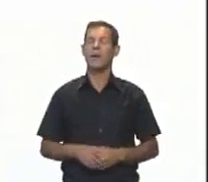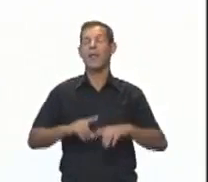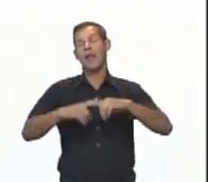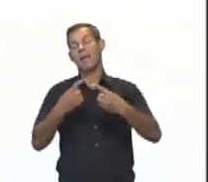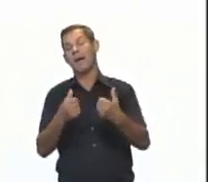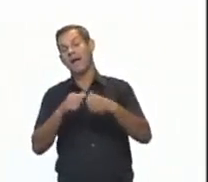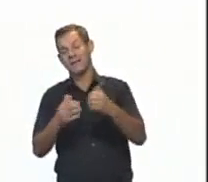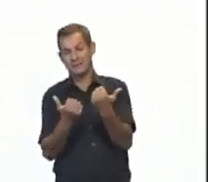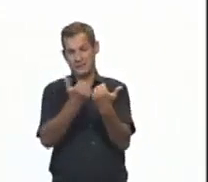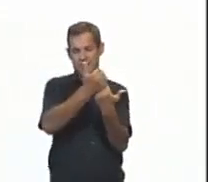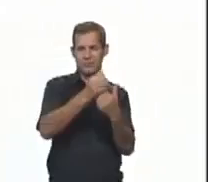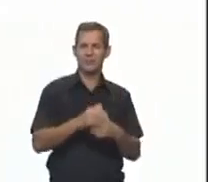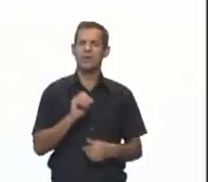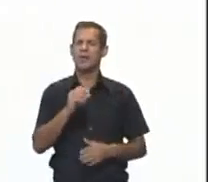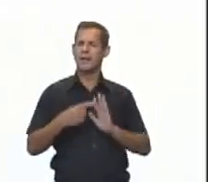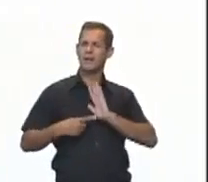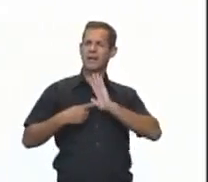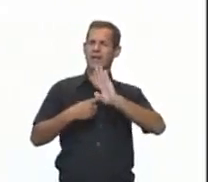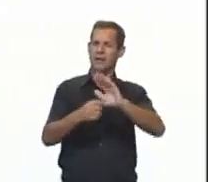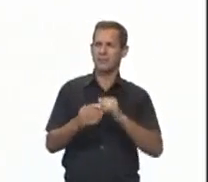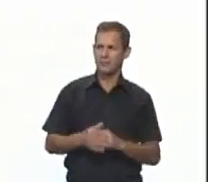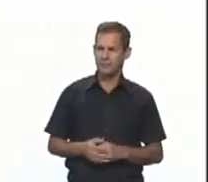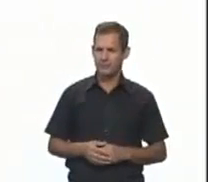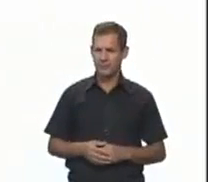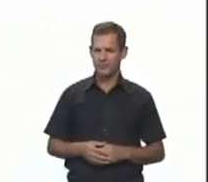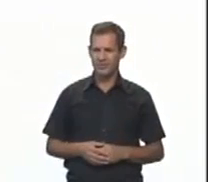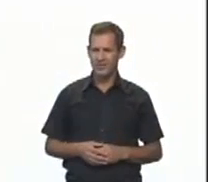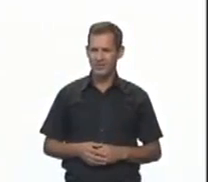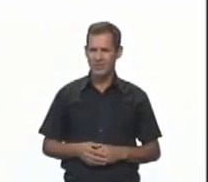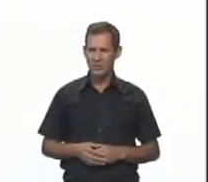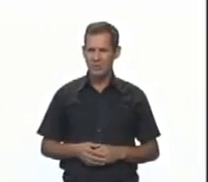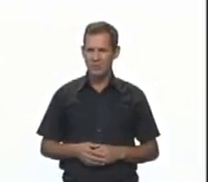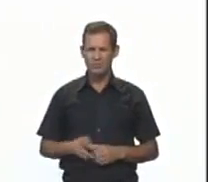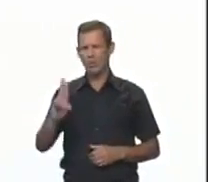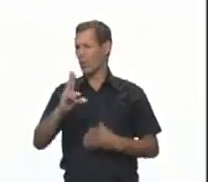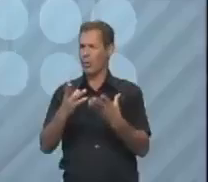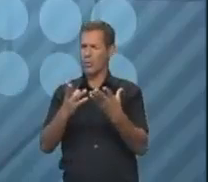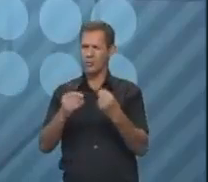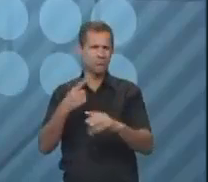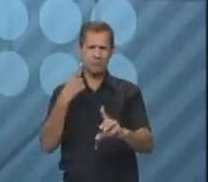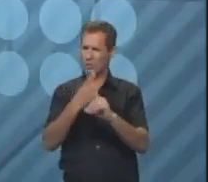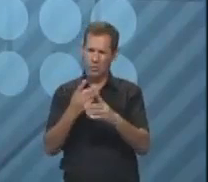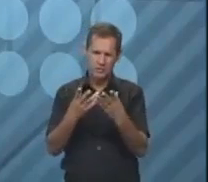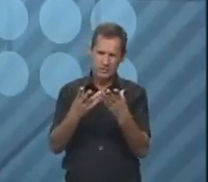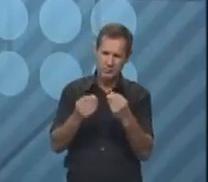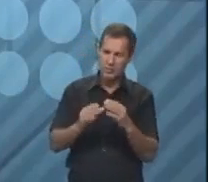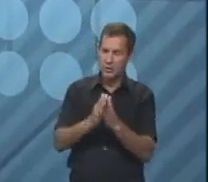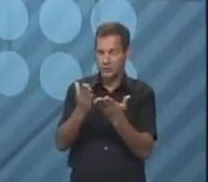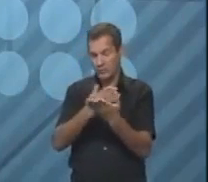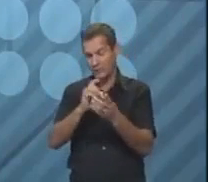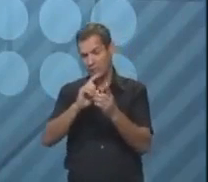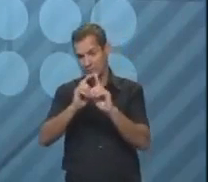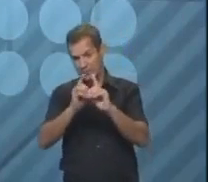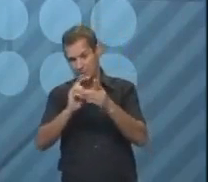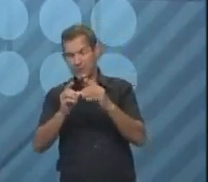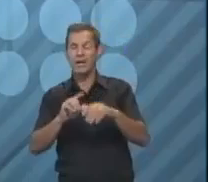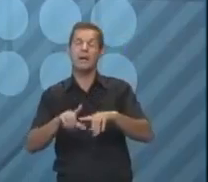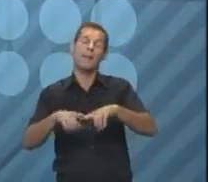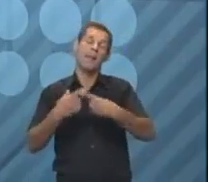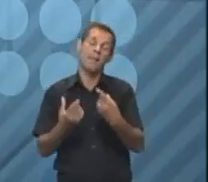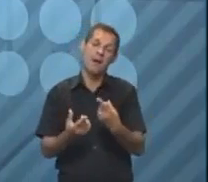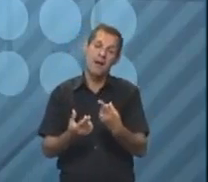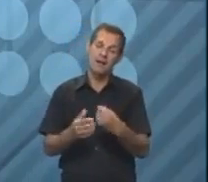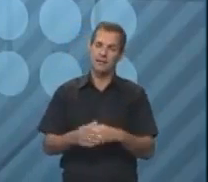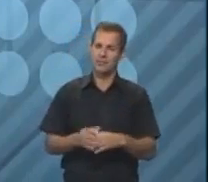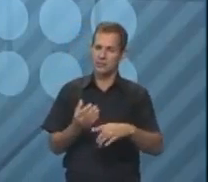Só que essa substituição que é apresentada, ela não é muito usual. A gente não encontra muito nos livros didáticos. E